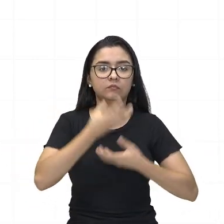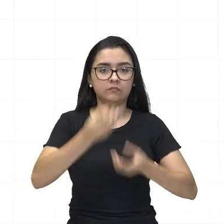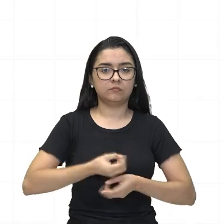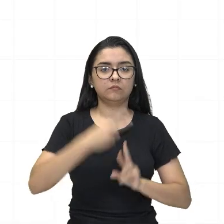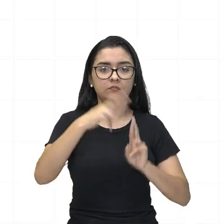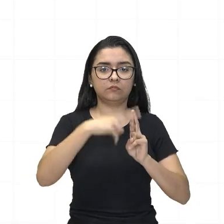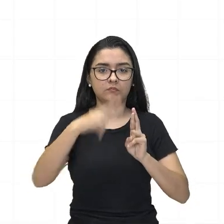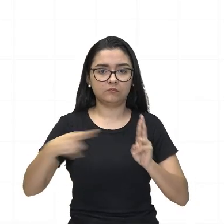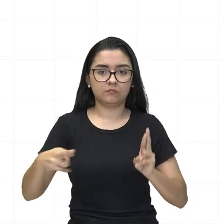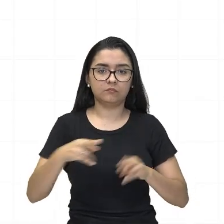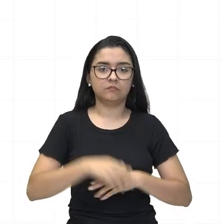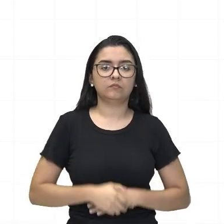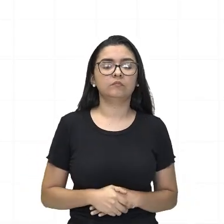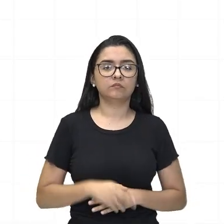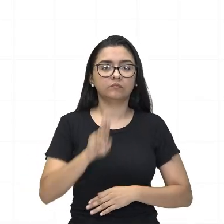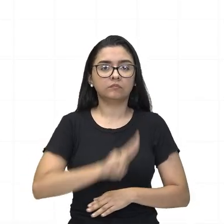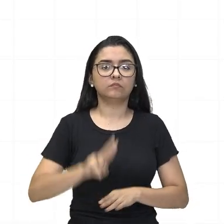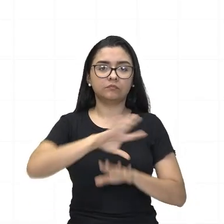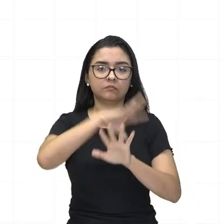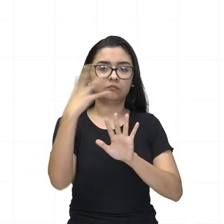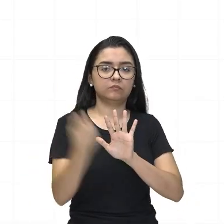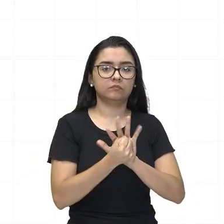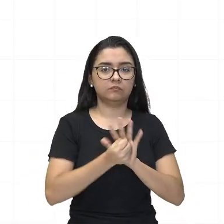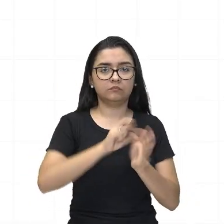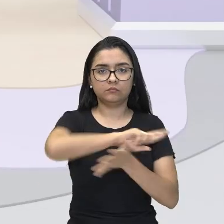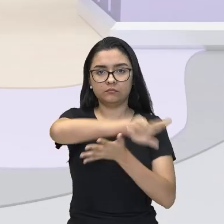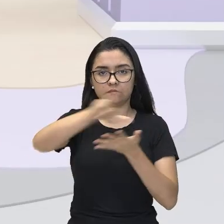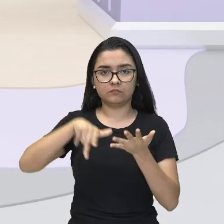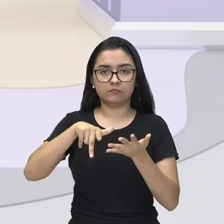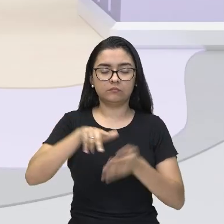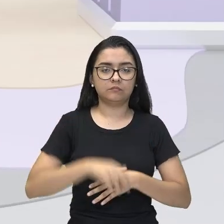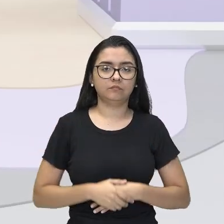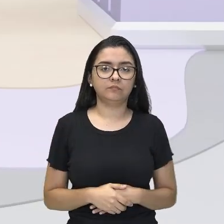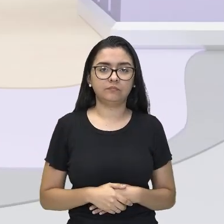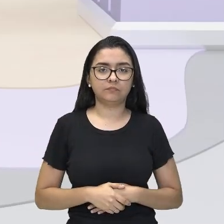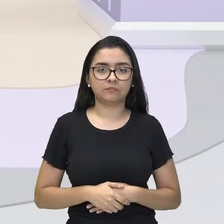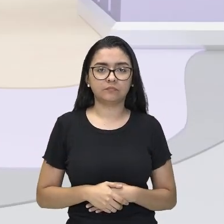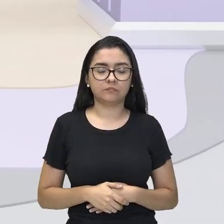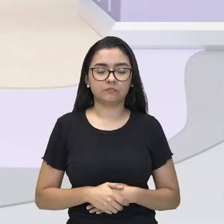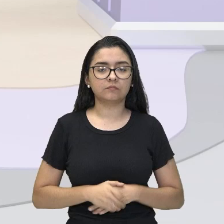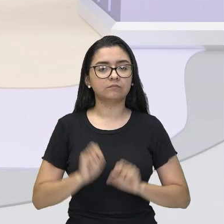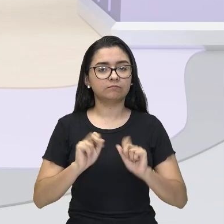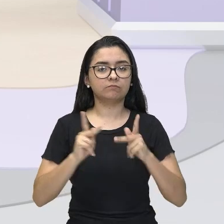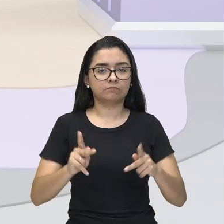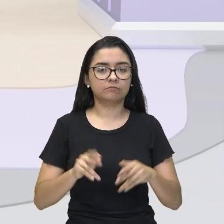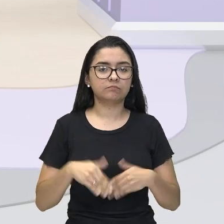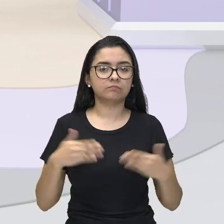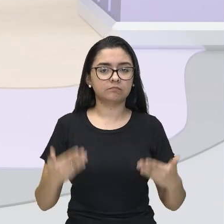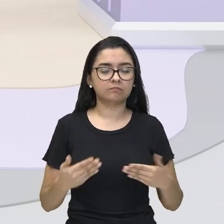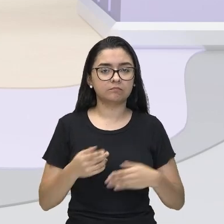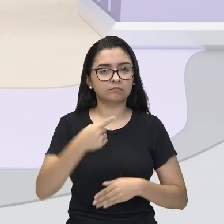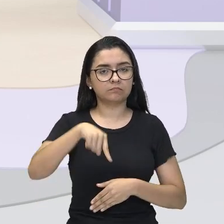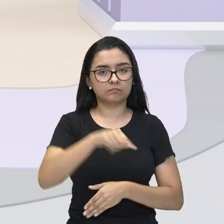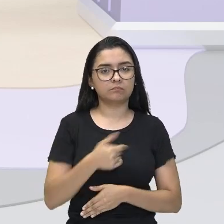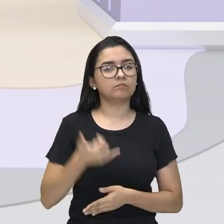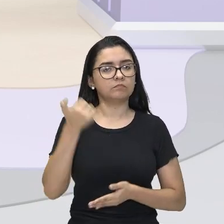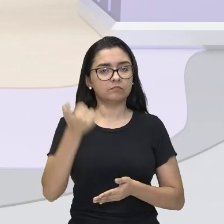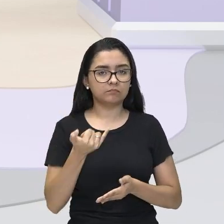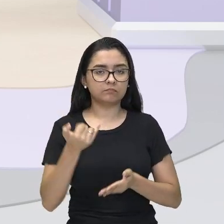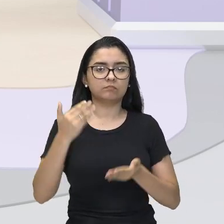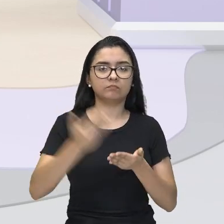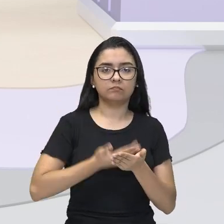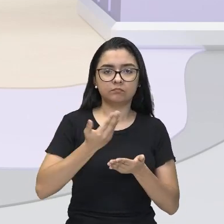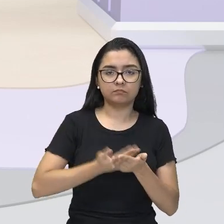expressões religiosas através de seus símbolos. Pois bem, agora você pega a sua caneta ou